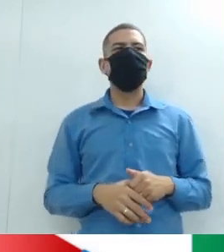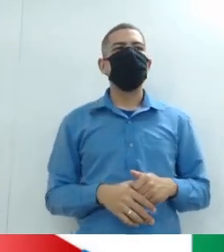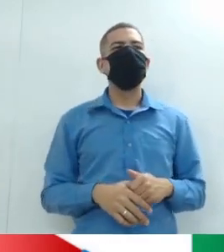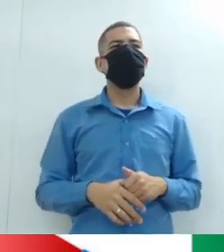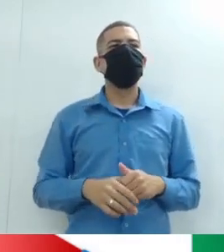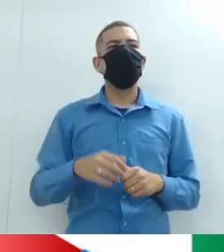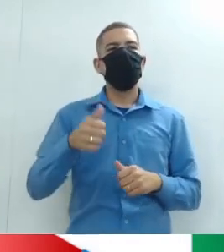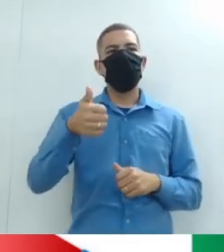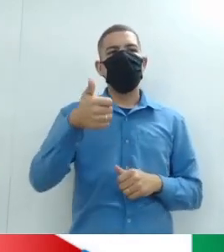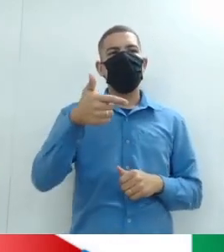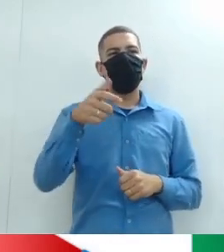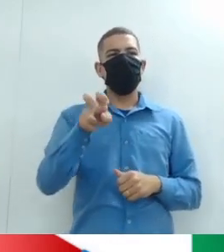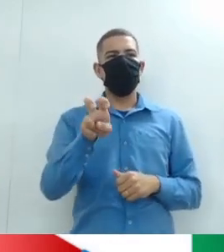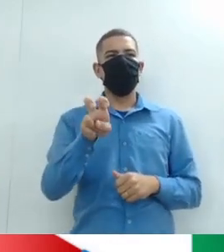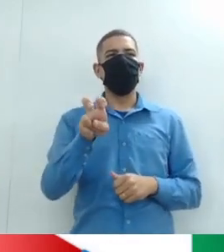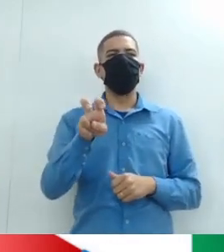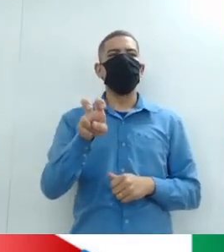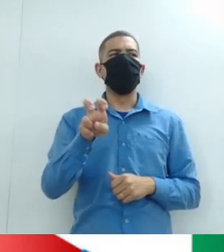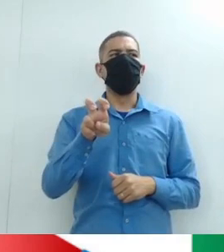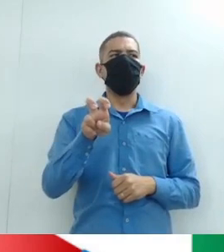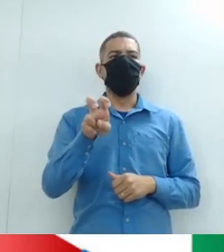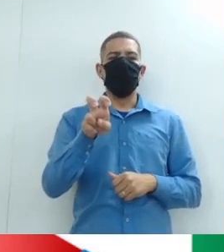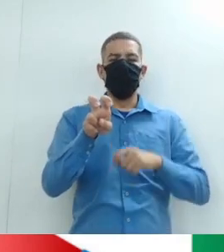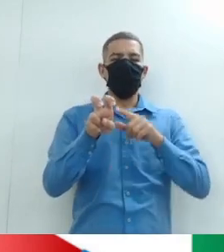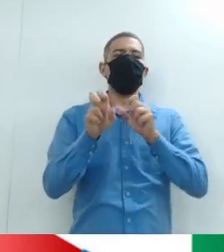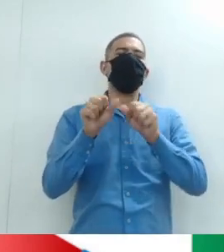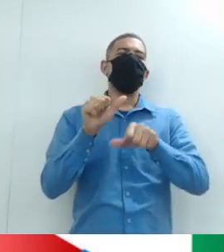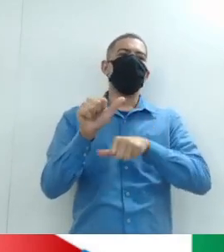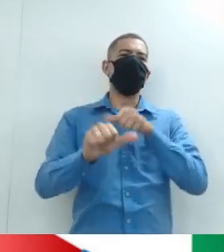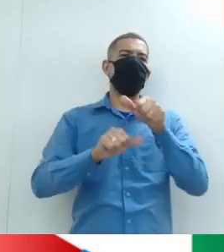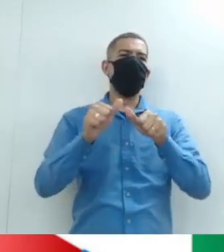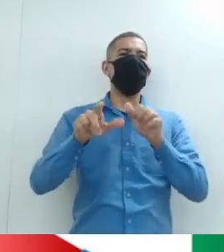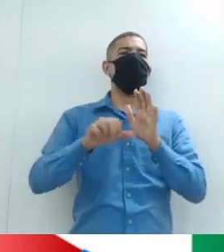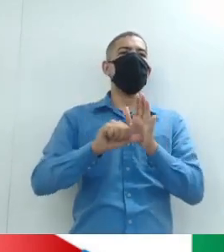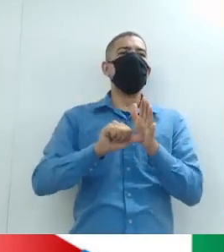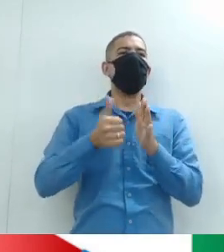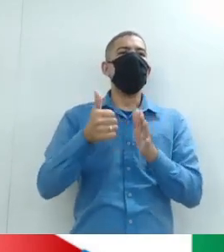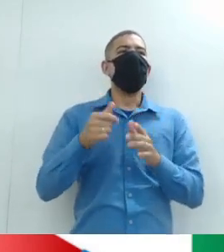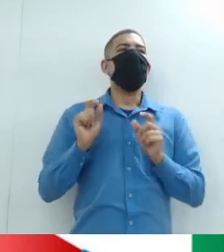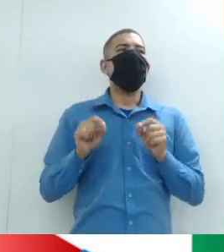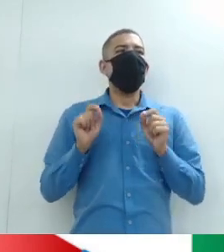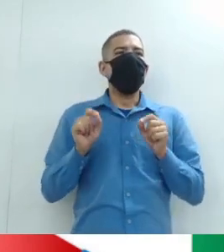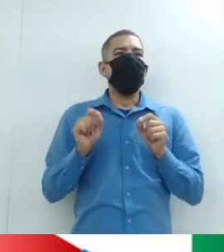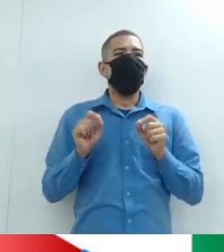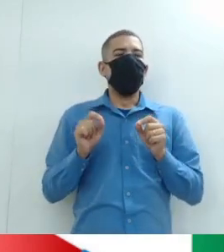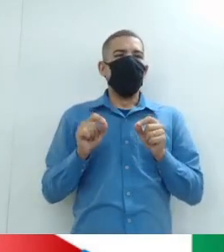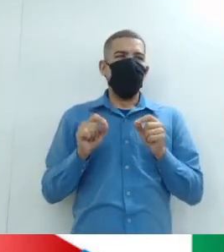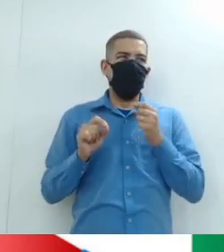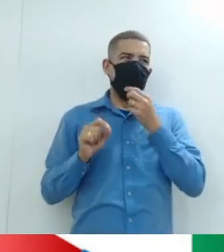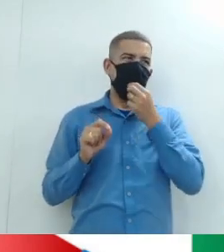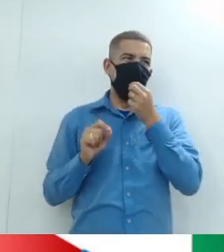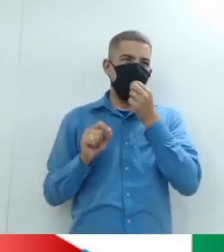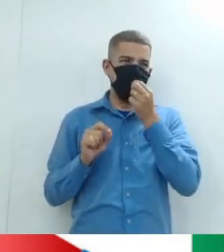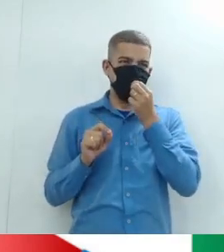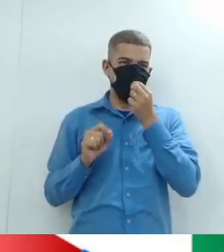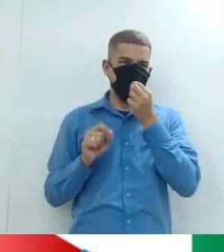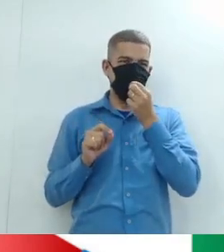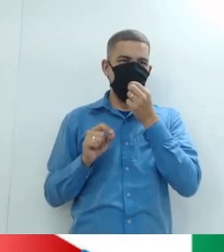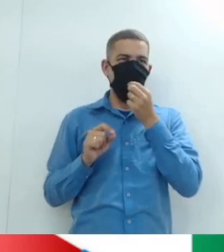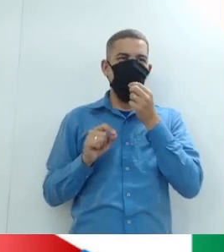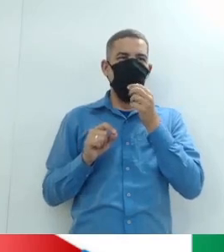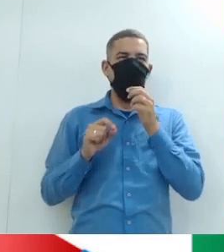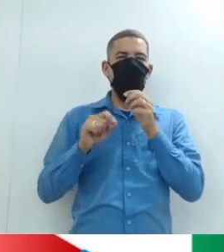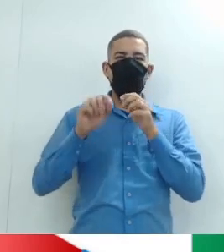posso transformá-lo, mas não esquece. Primeira operação que eu tenho que fazer qual é? A extração da